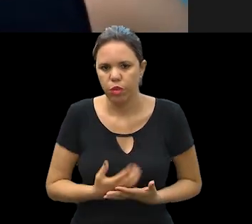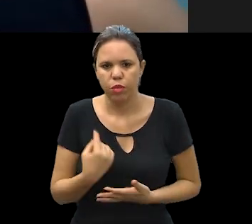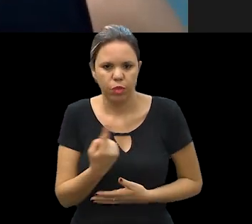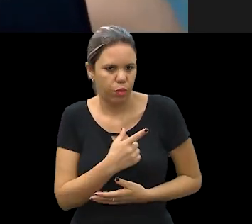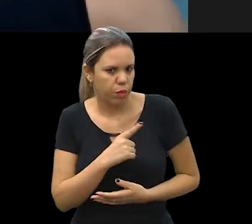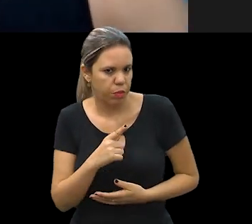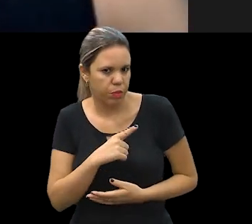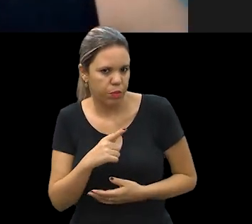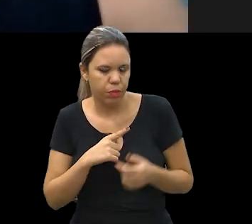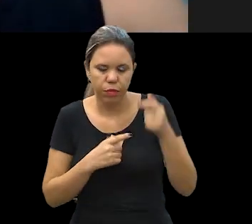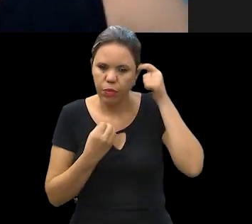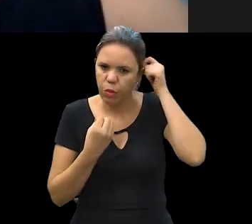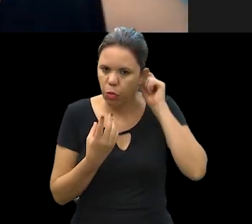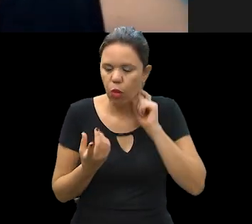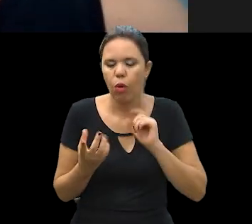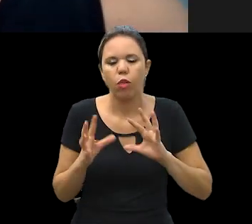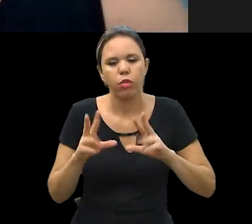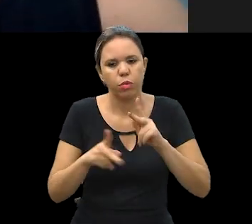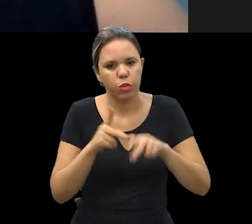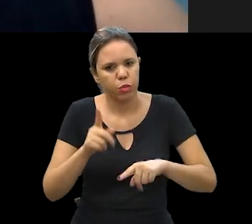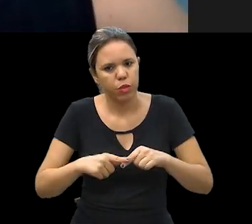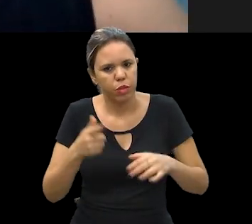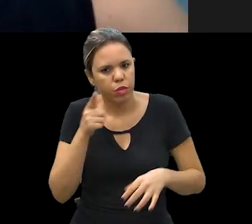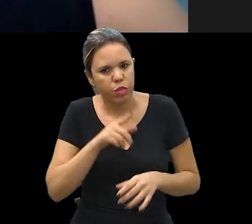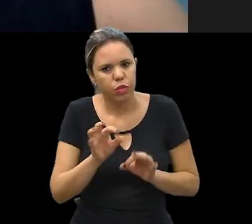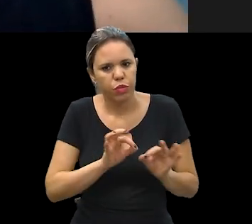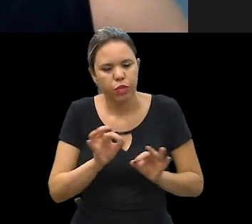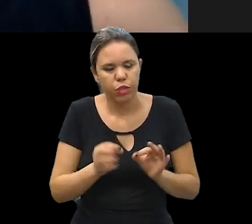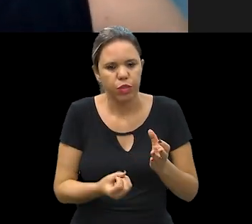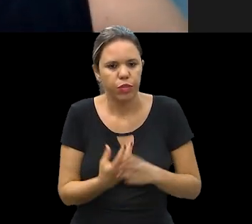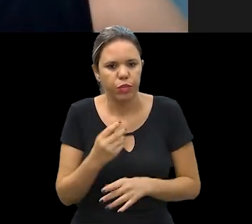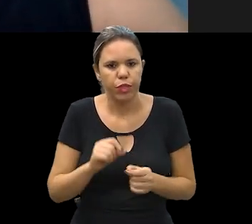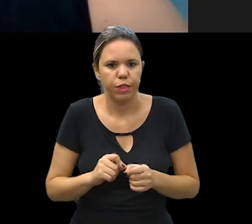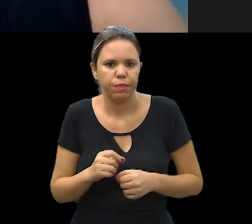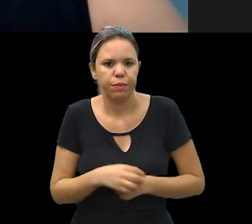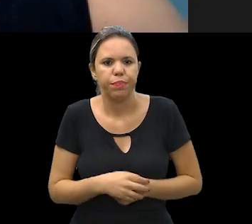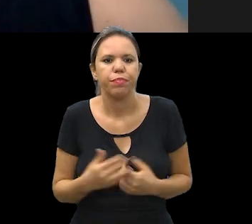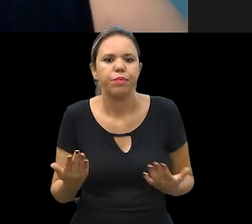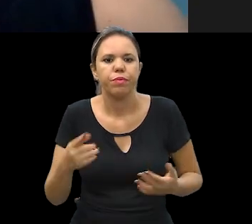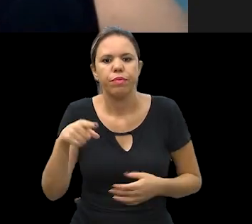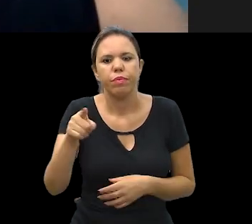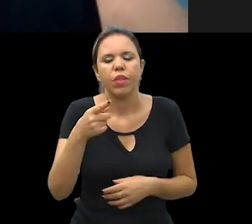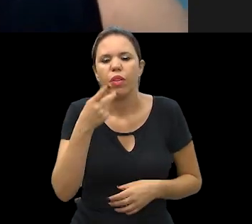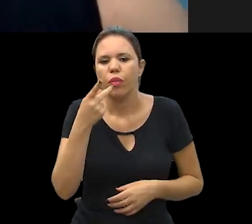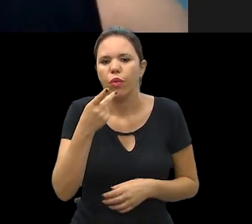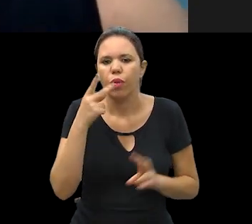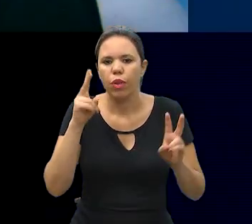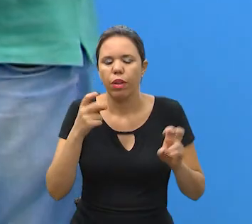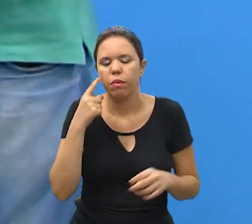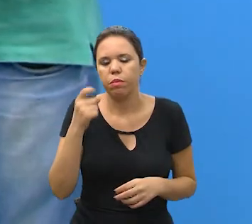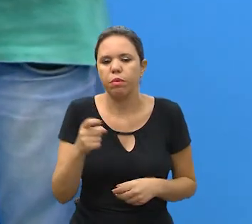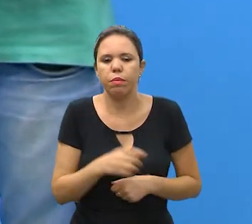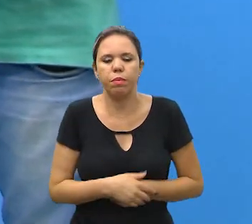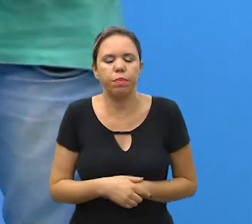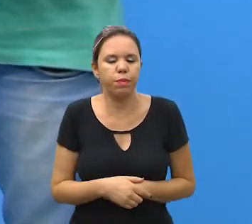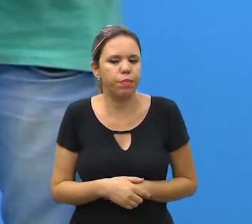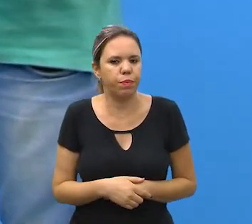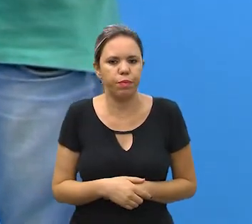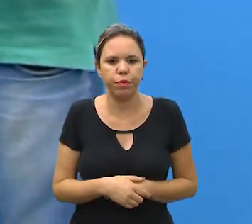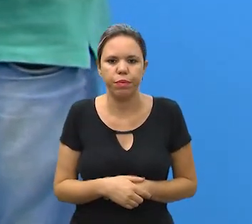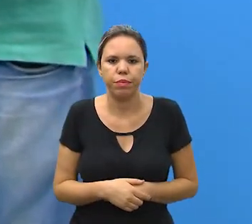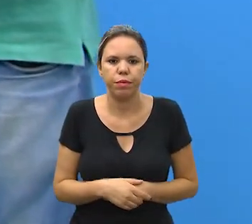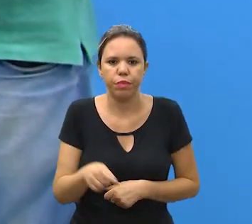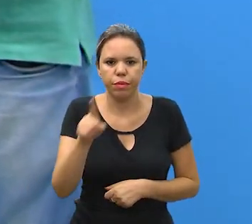ficou bom, a gente teve um bom retorno de todo esse material que a gente fez aí. E agora você tocou num assunto interessante, num